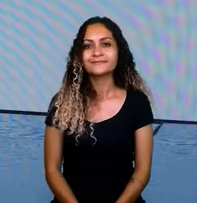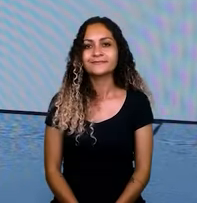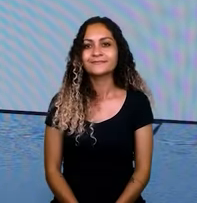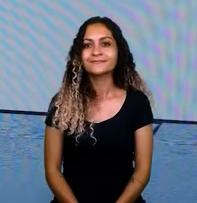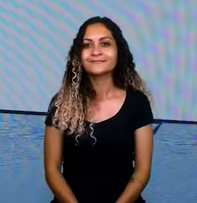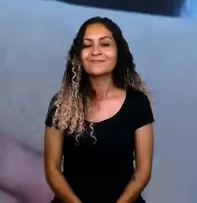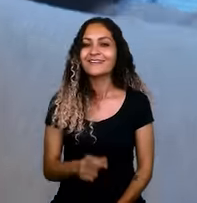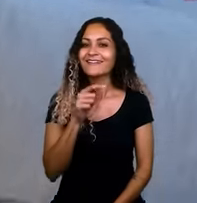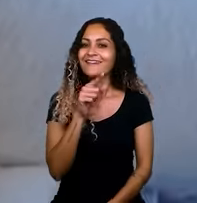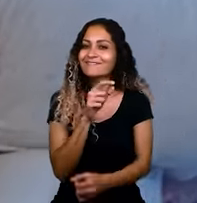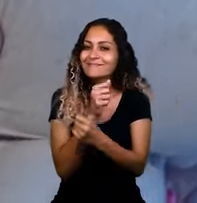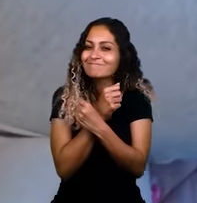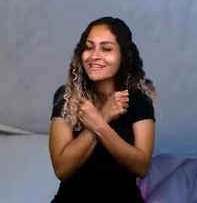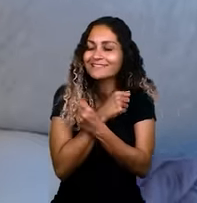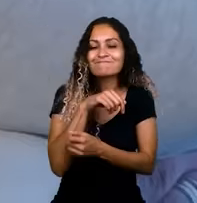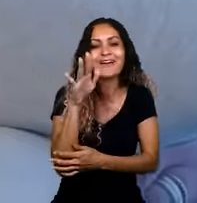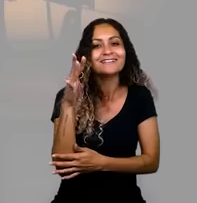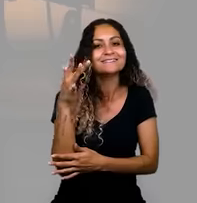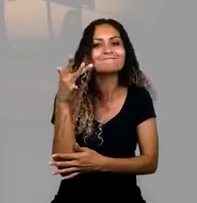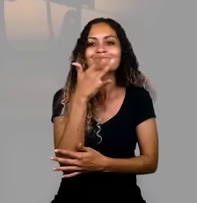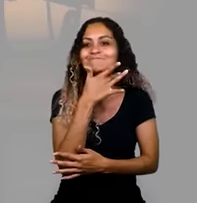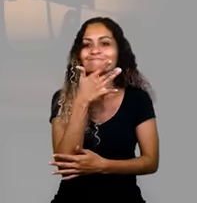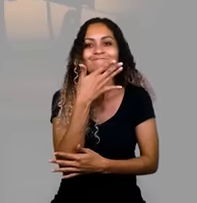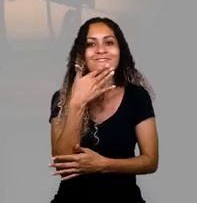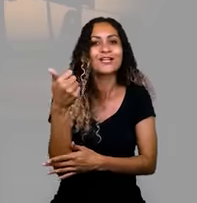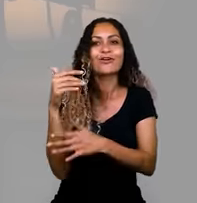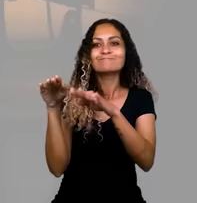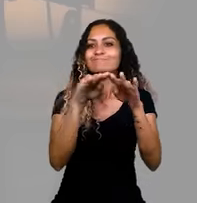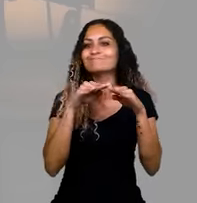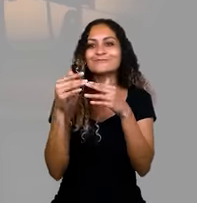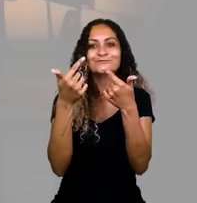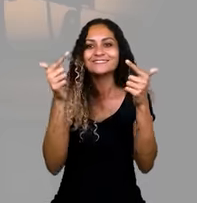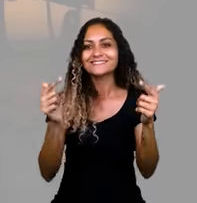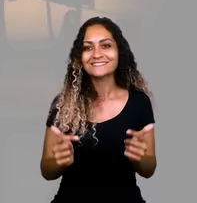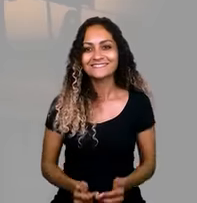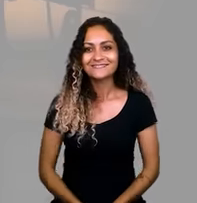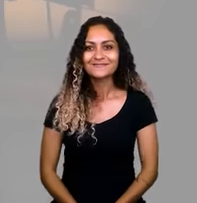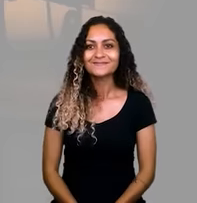Esse aí é o abraço mais gostoso que tem, gente. Sério, de todos.